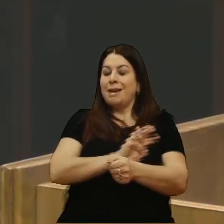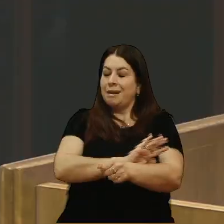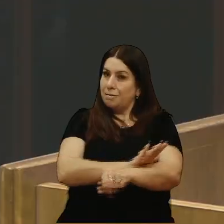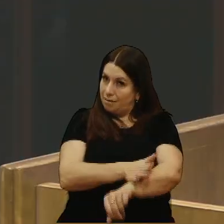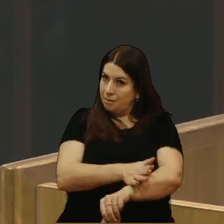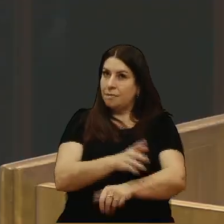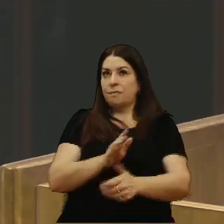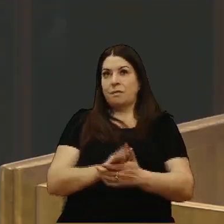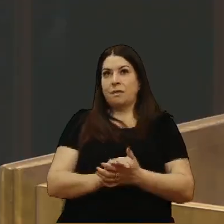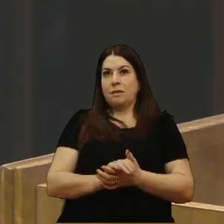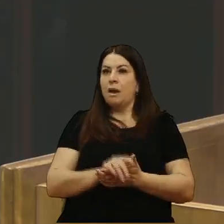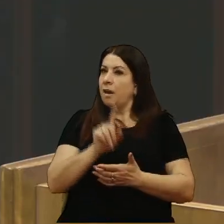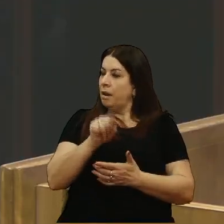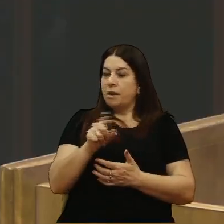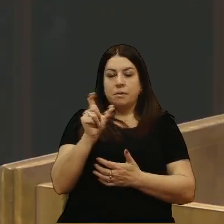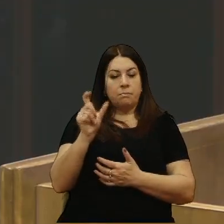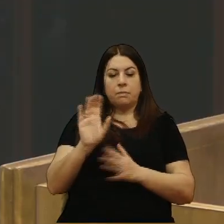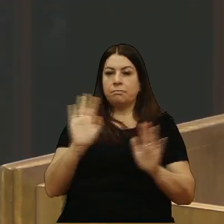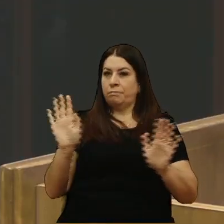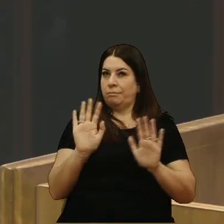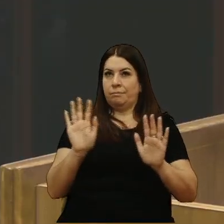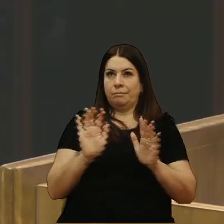Racista. É esse o termo.